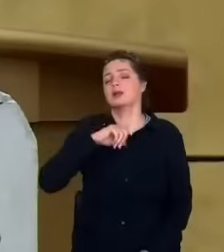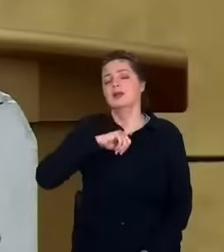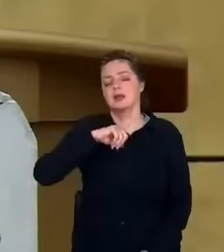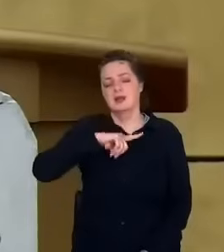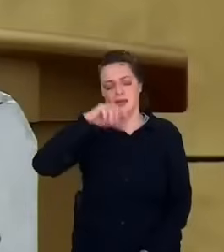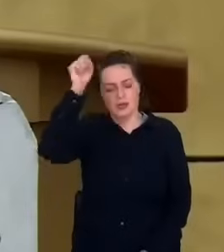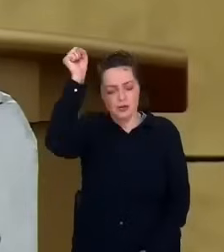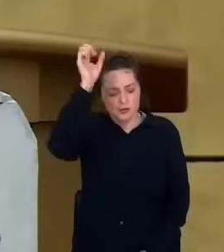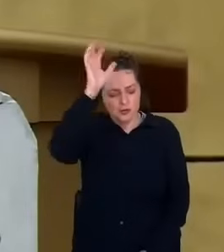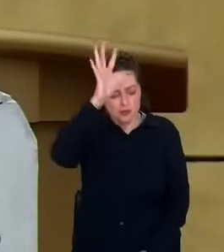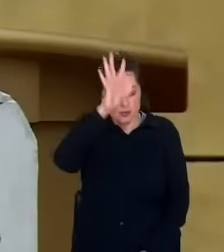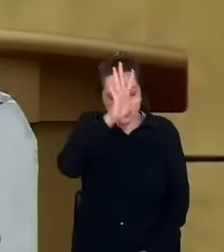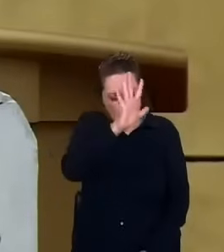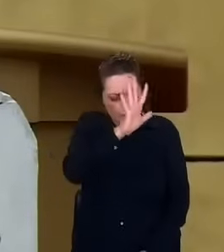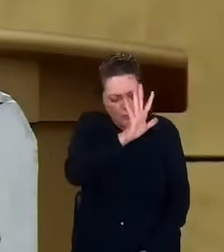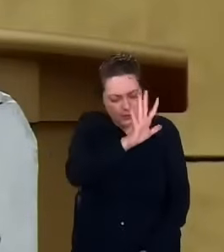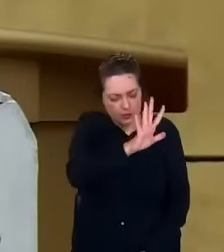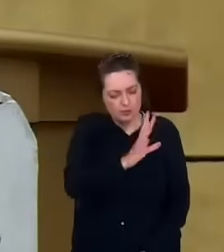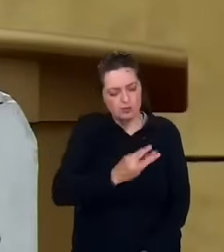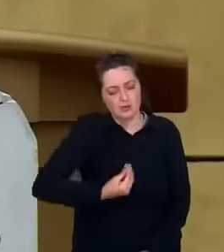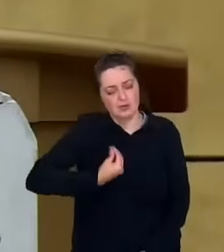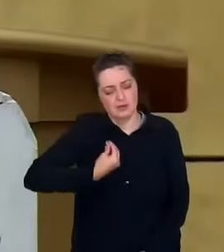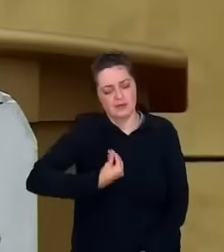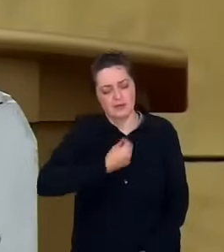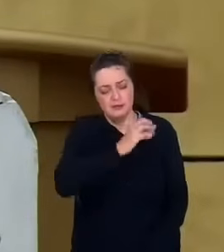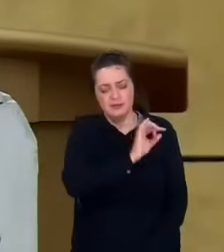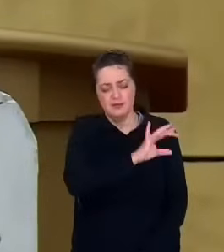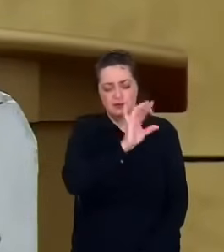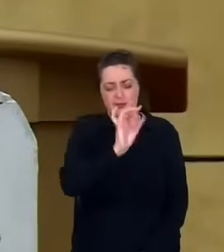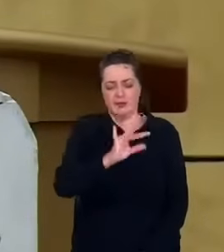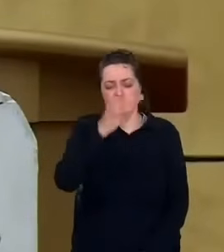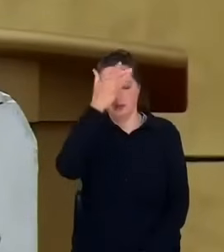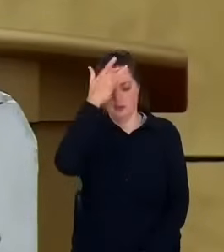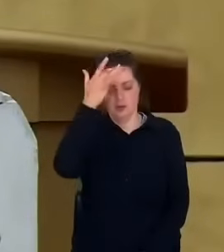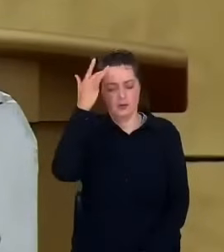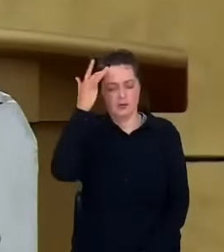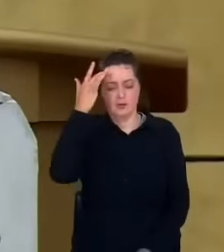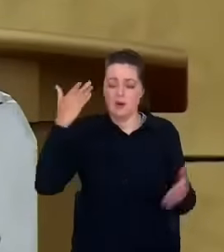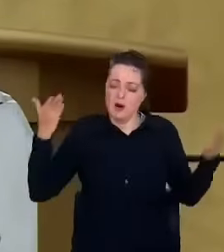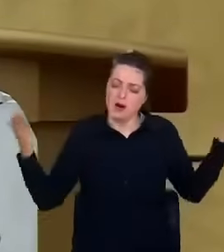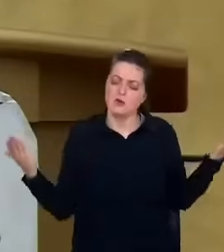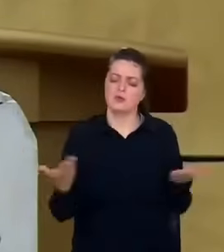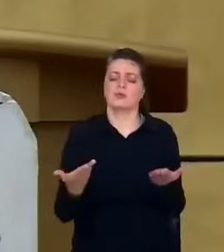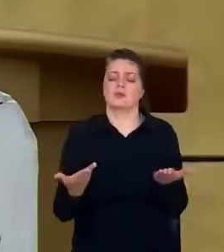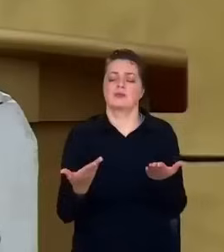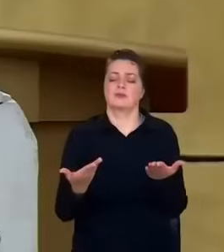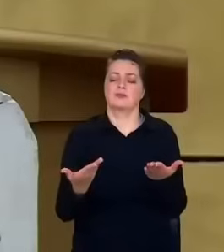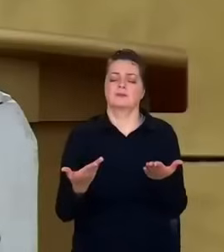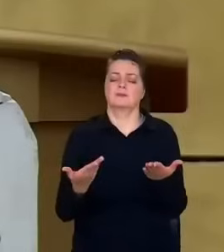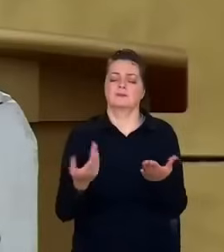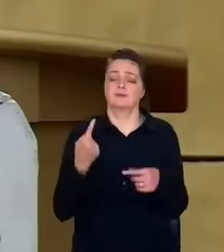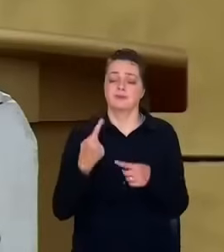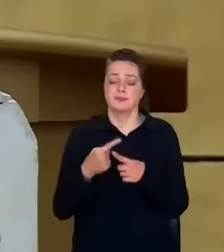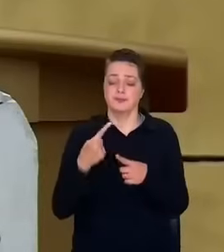na vida de cada uma dessas criaturas. Haja luz agora.